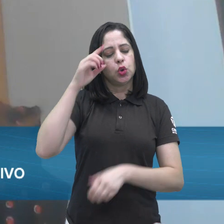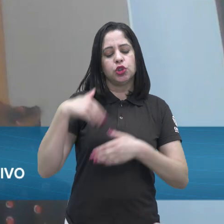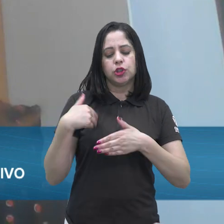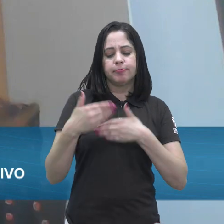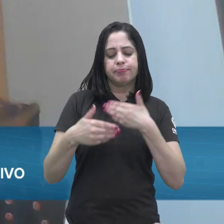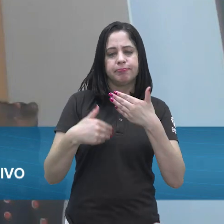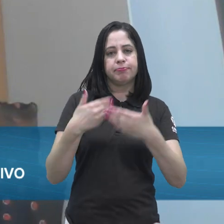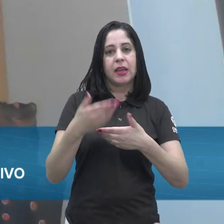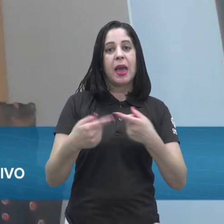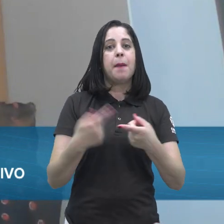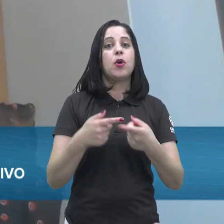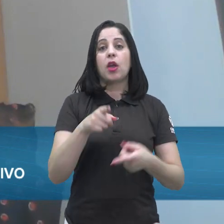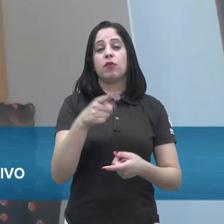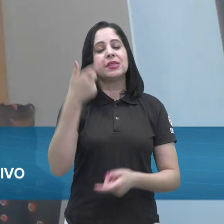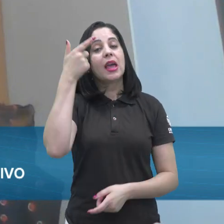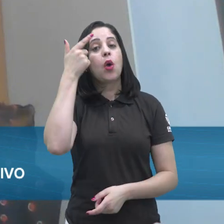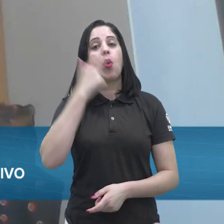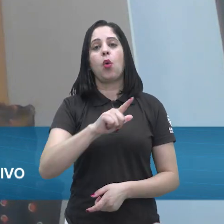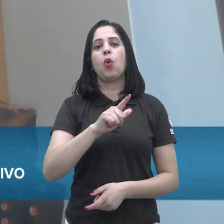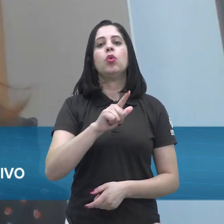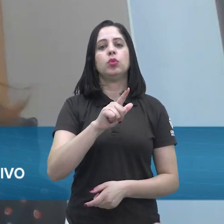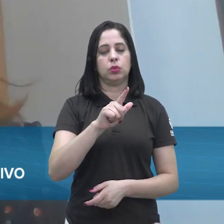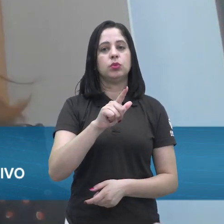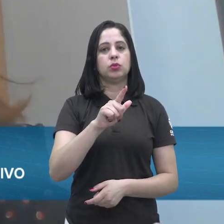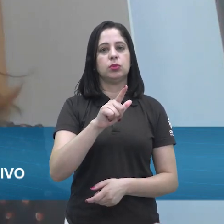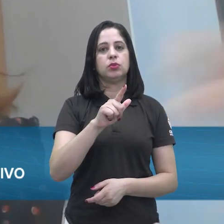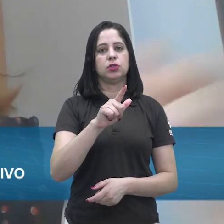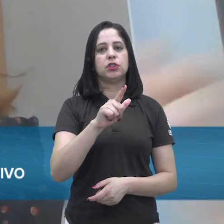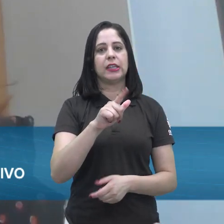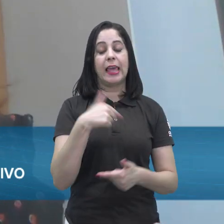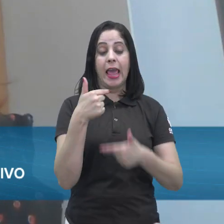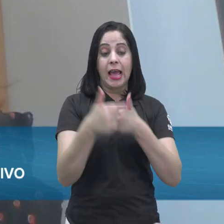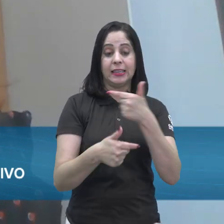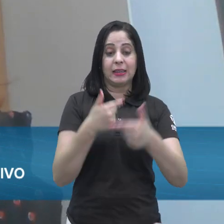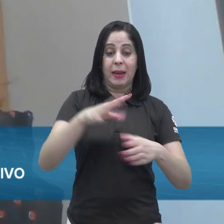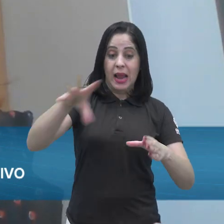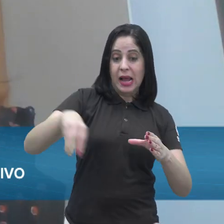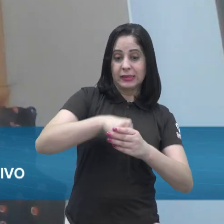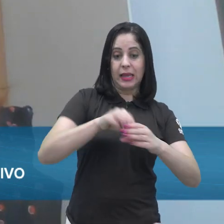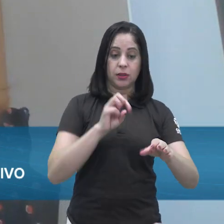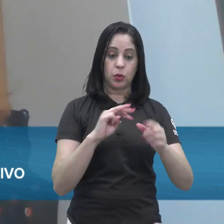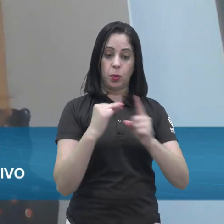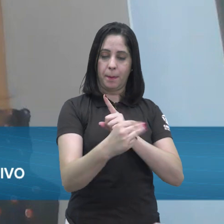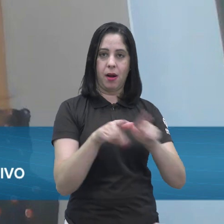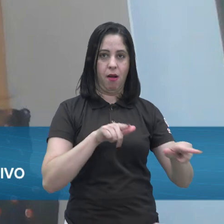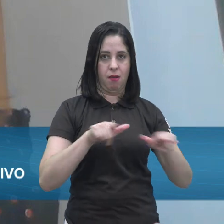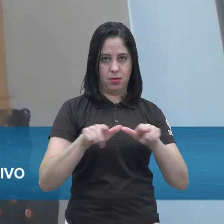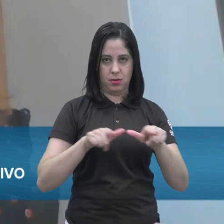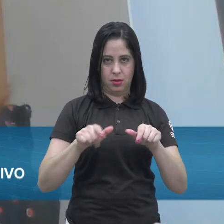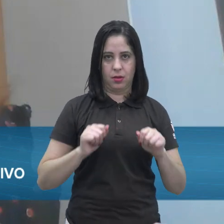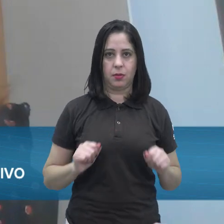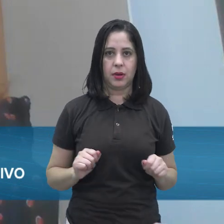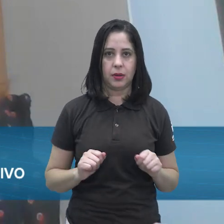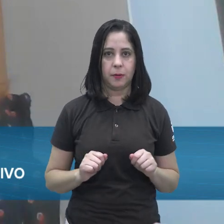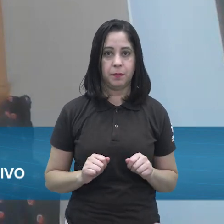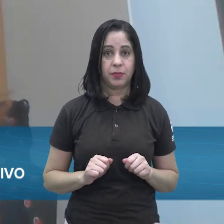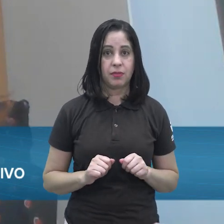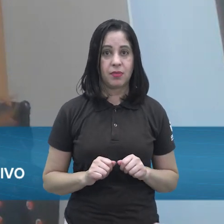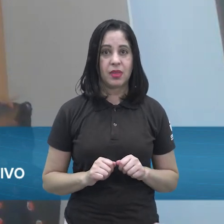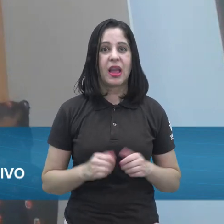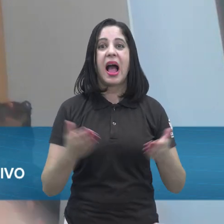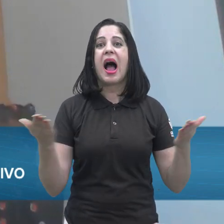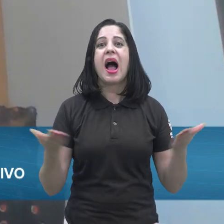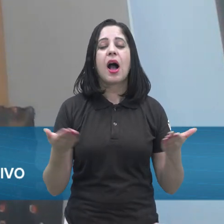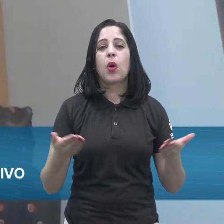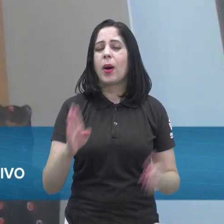dia para garantir que você vai conseguir trazer as suas competências técnicas para a execução, tá? E